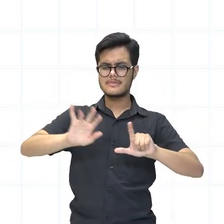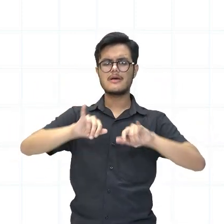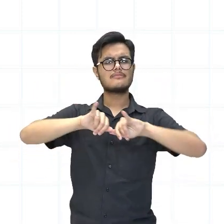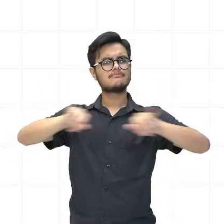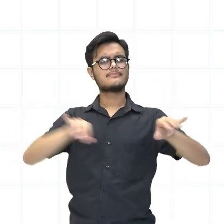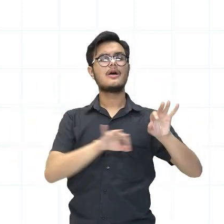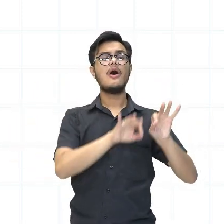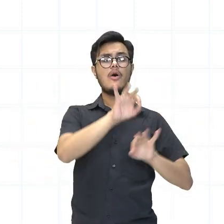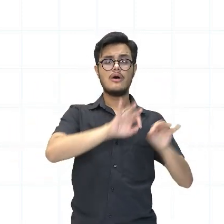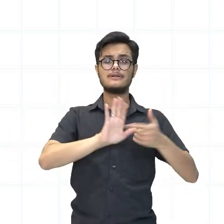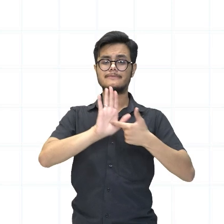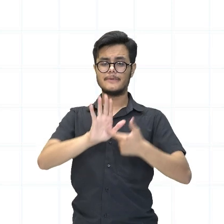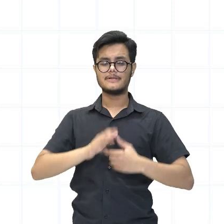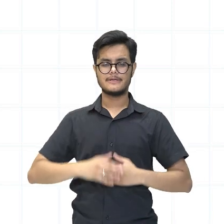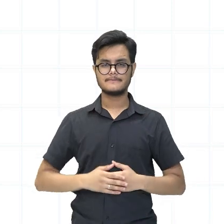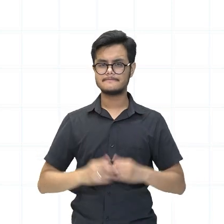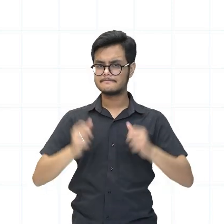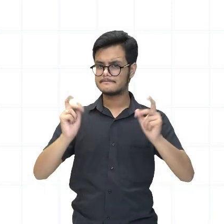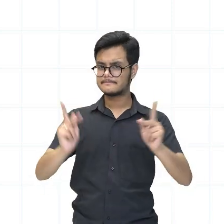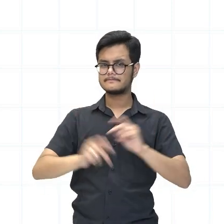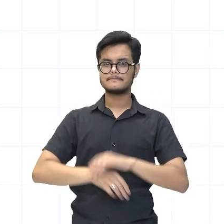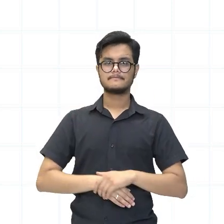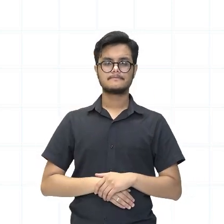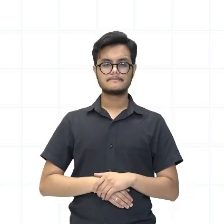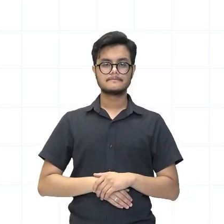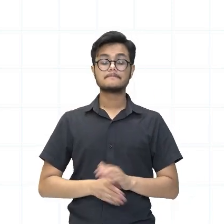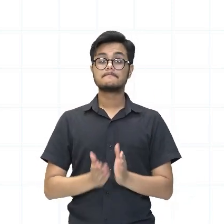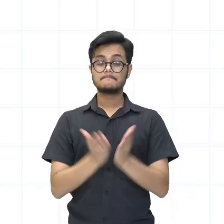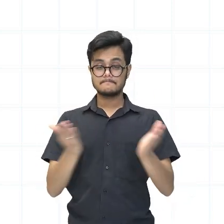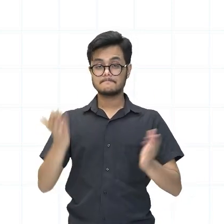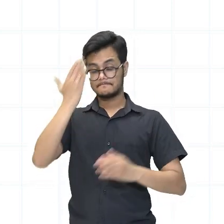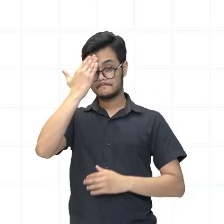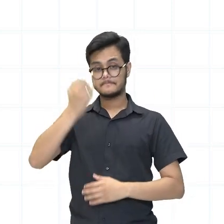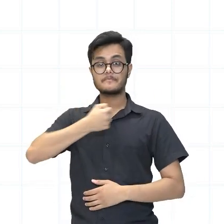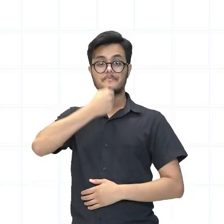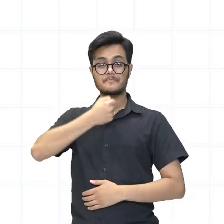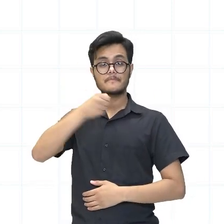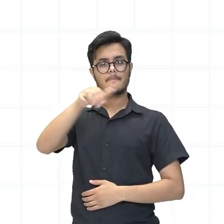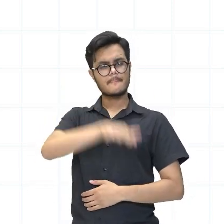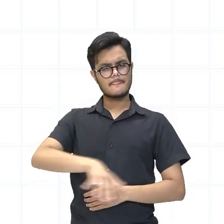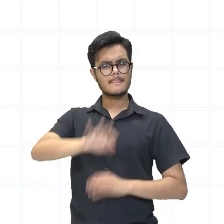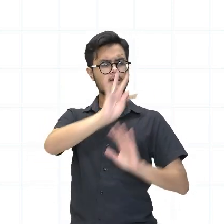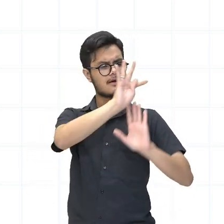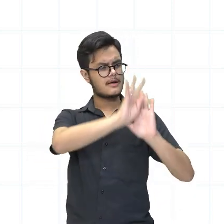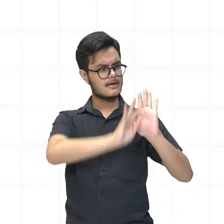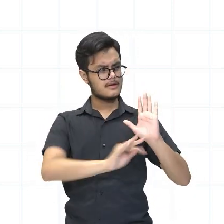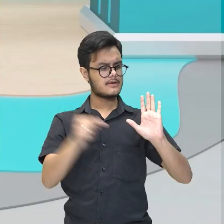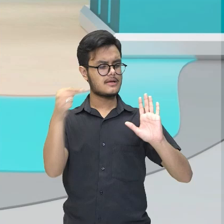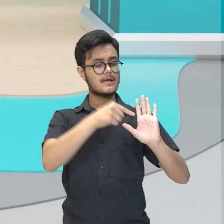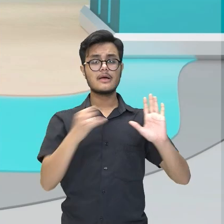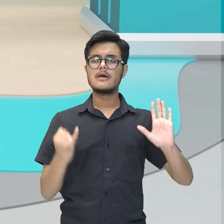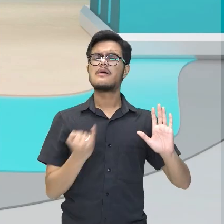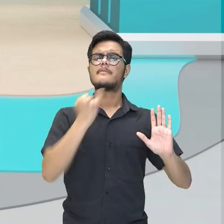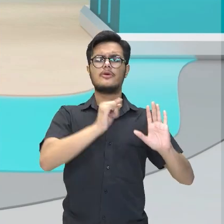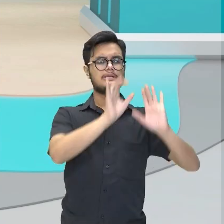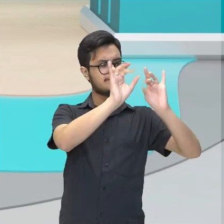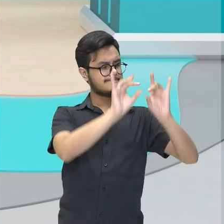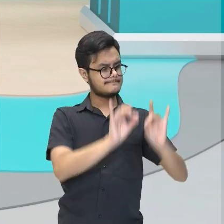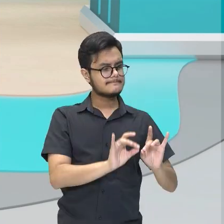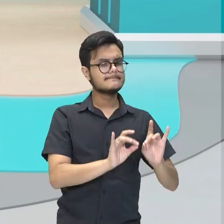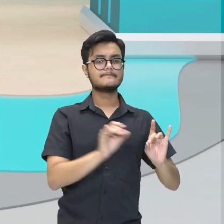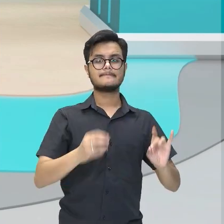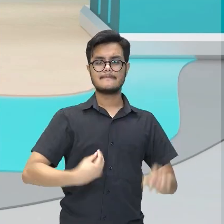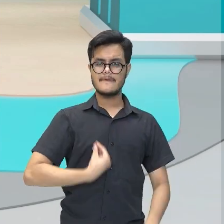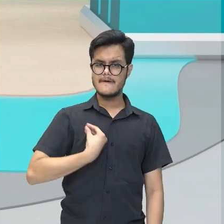foram apresentadas. Ok, gente? Então, percebo que a reportagem é esse texto, um texto trabalhado, um texto